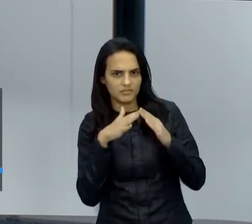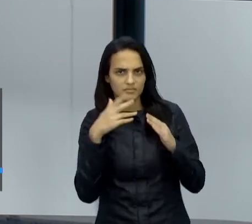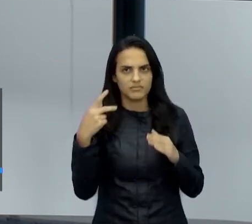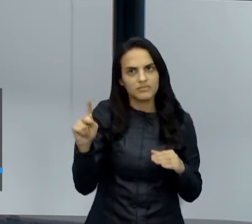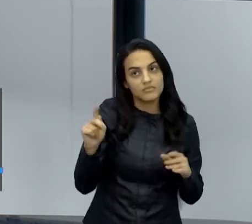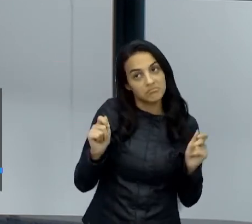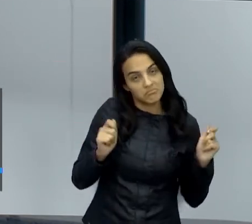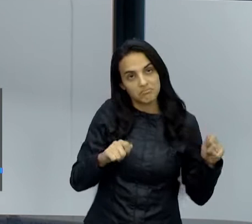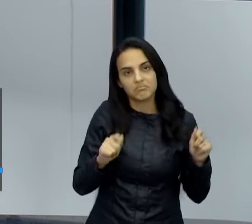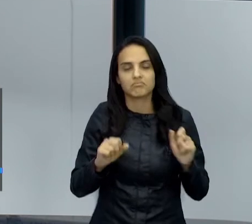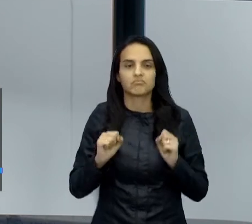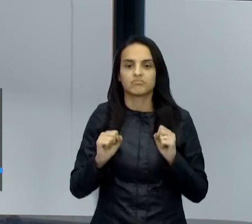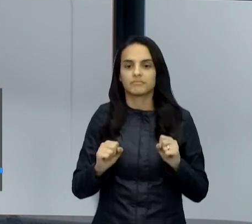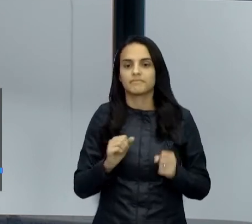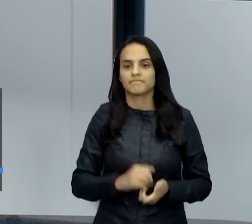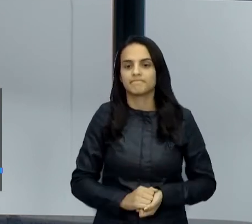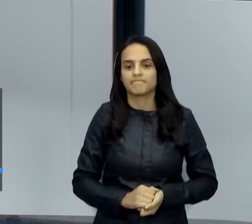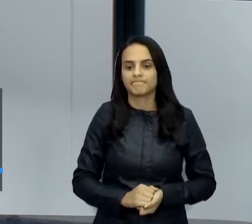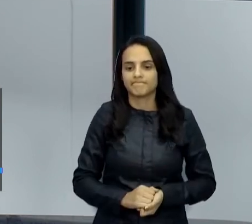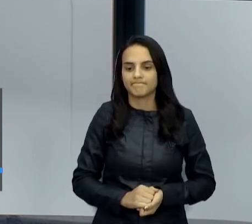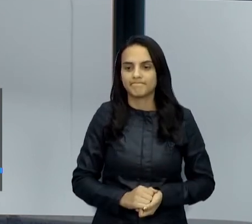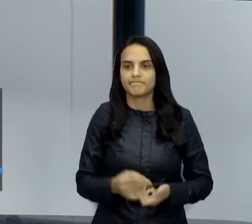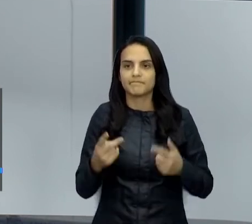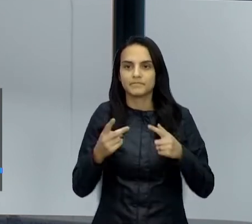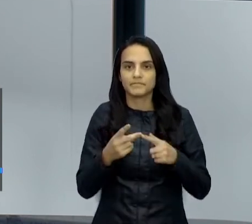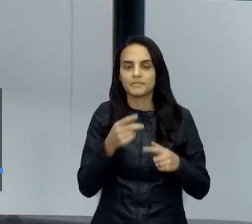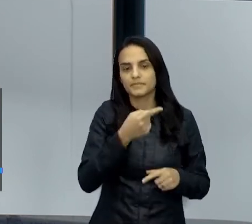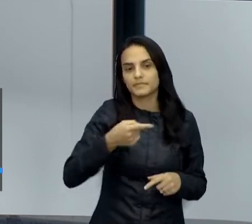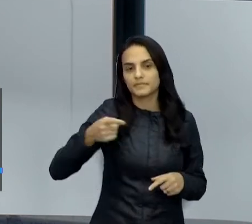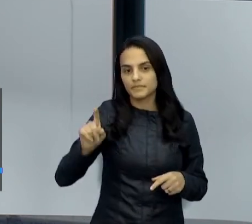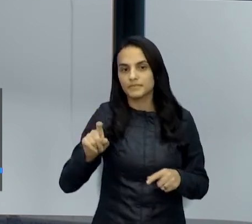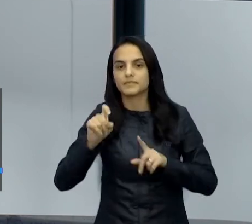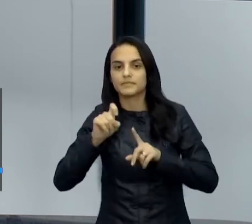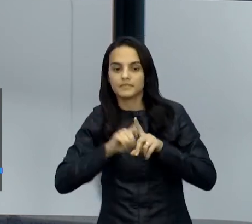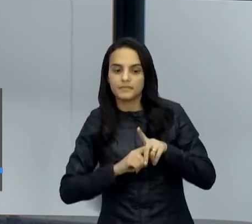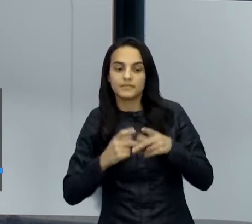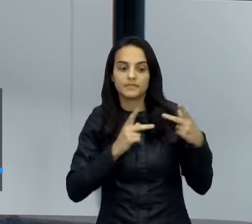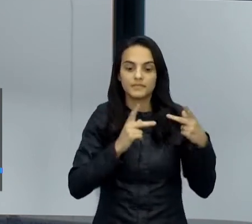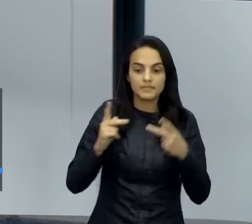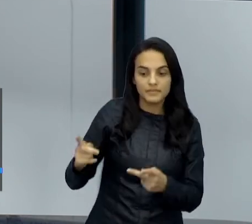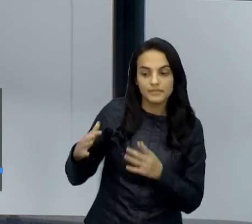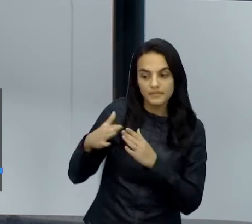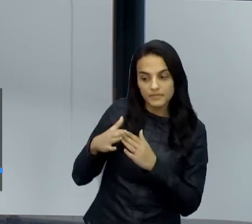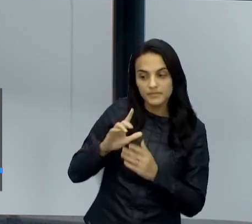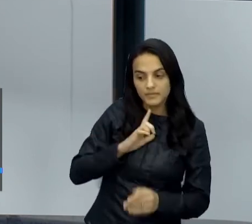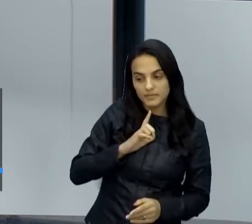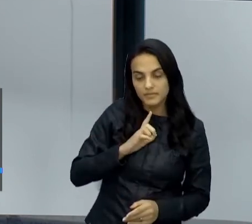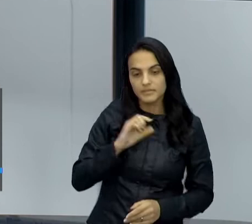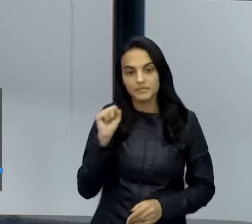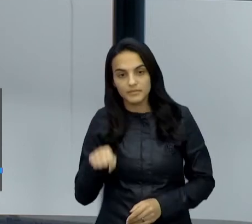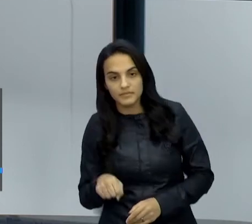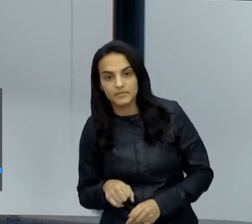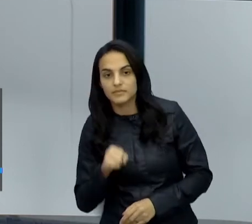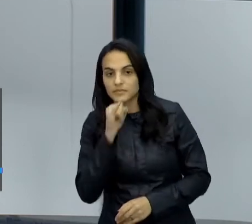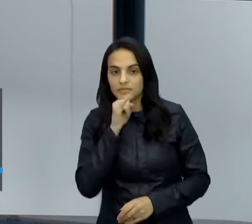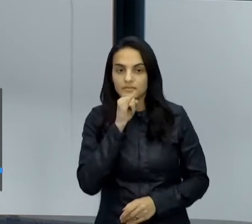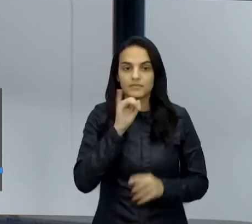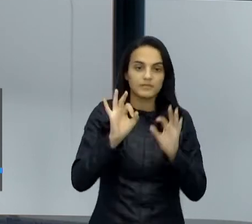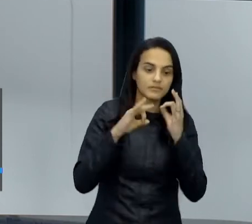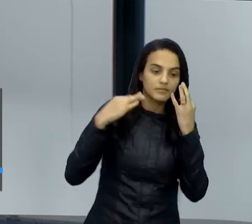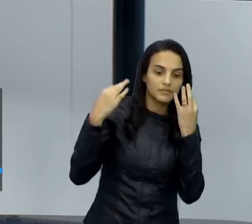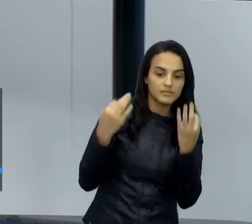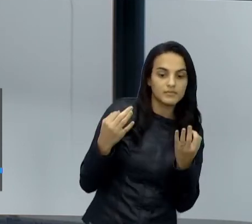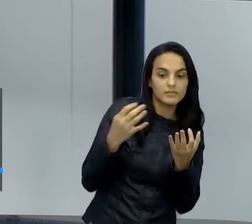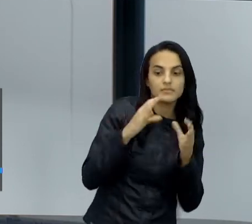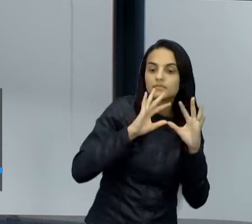É uma hipótese, né? Ela recebeu nesses 2 últimos meses visita em casa, né? Alguém foi passar, uma família inteira